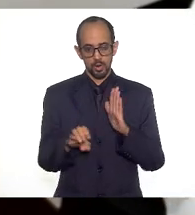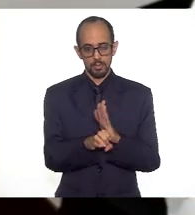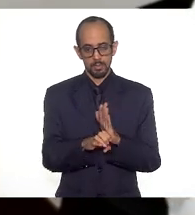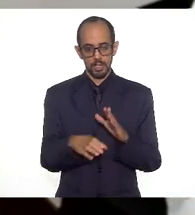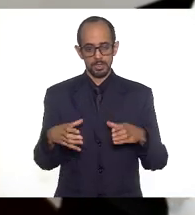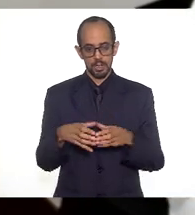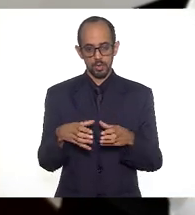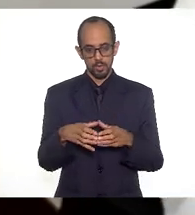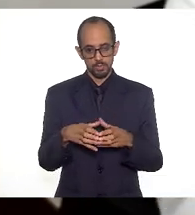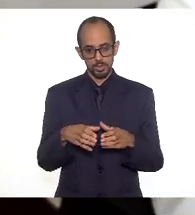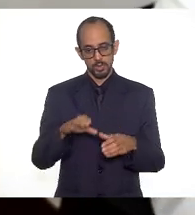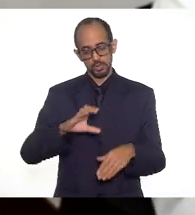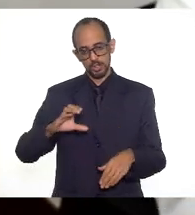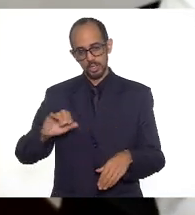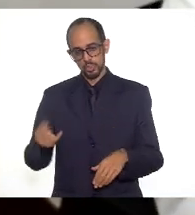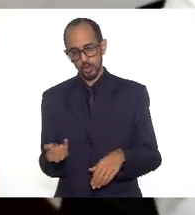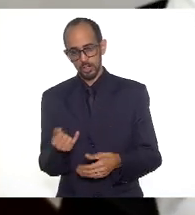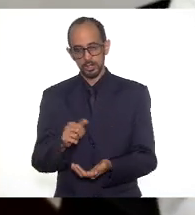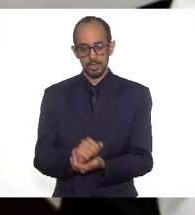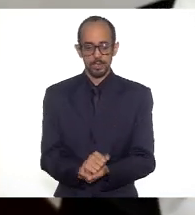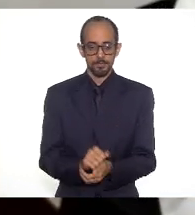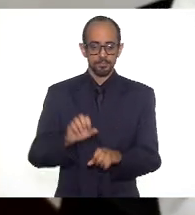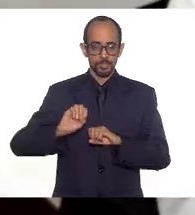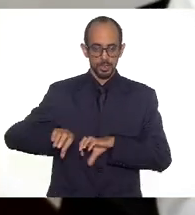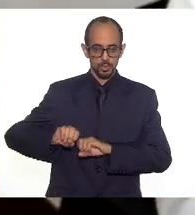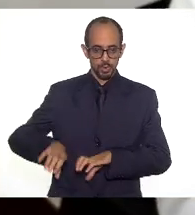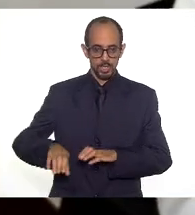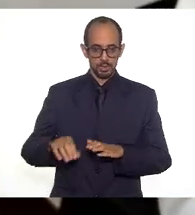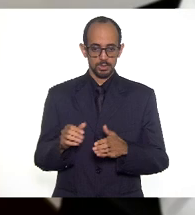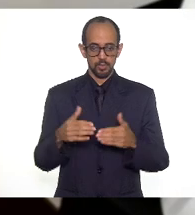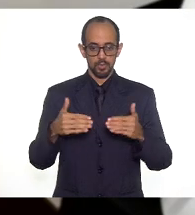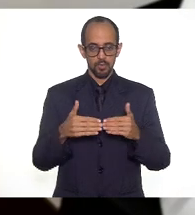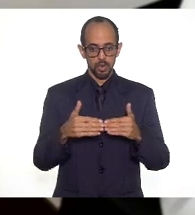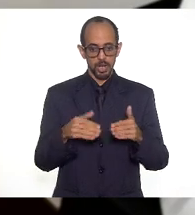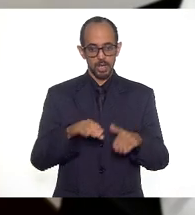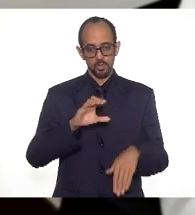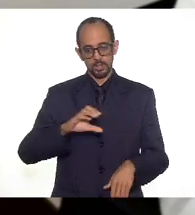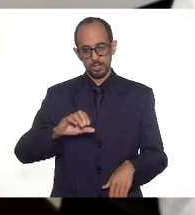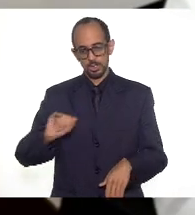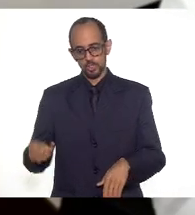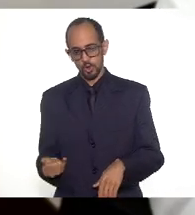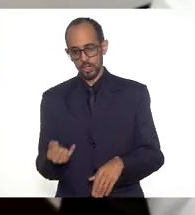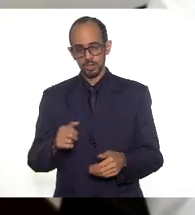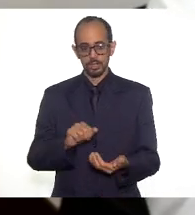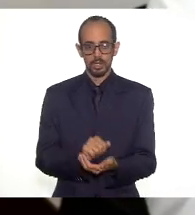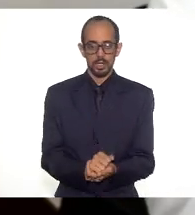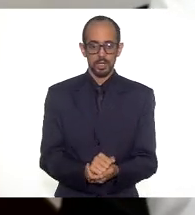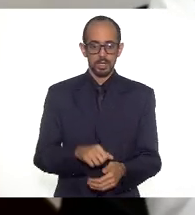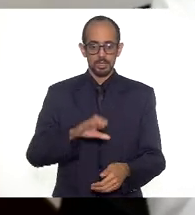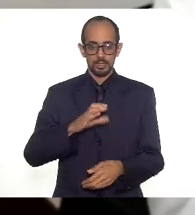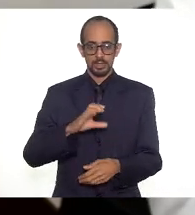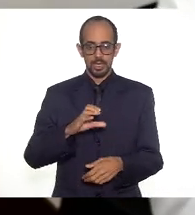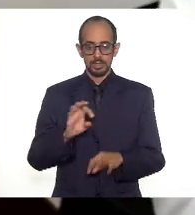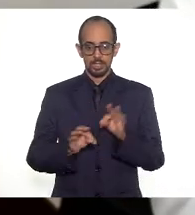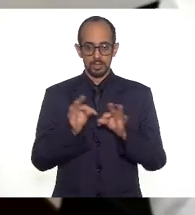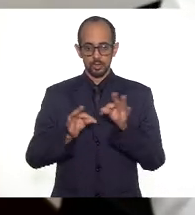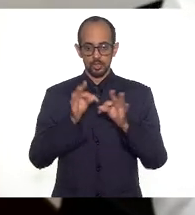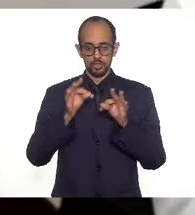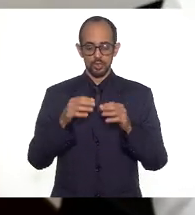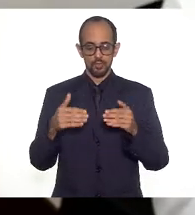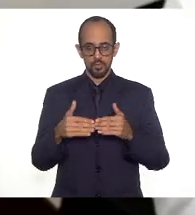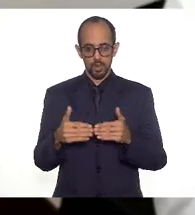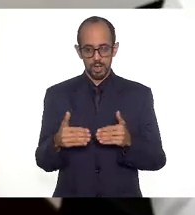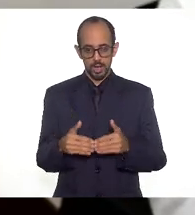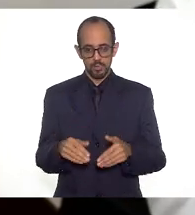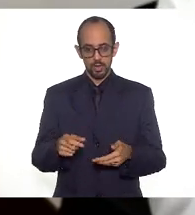Comissão de Constituição e Justiça. De educação favorável com as emendas da Comissão de Constituição e Justiça. Ciência e Tecnologia, favorável. De Orçamento, Finanças, Fiscalização Financeira